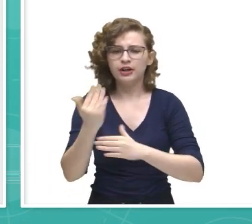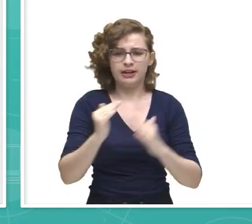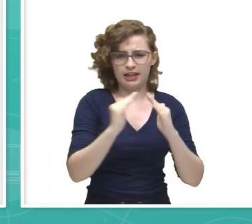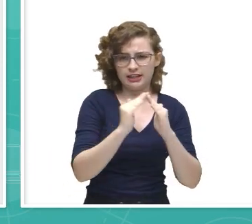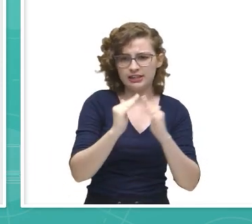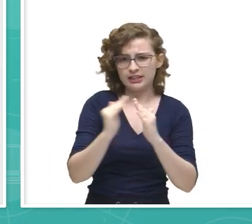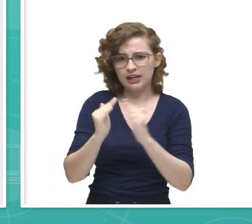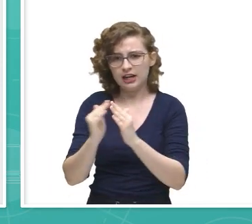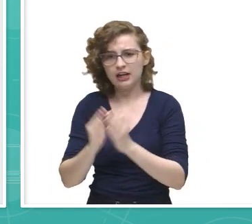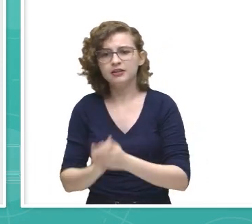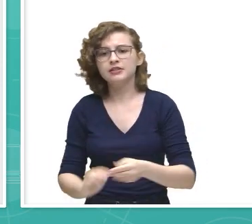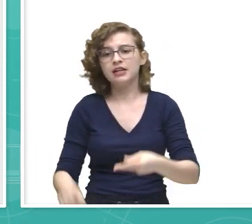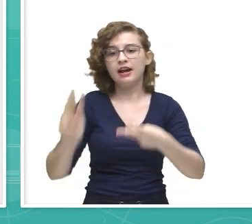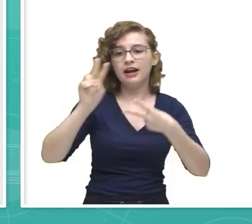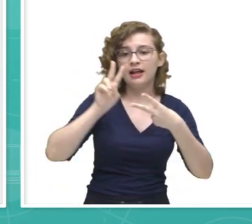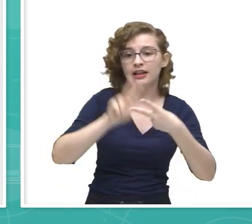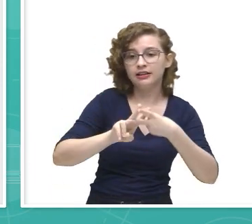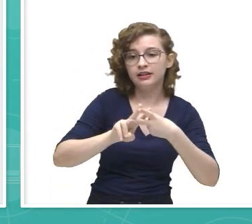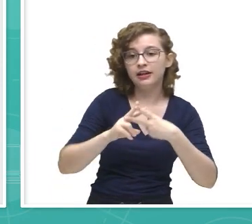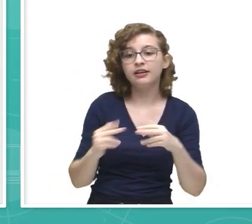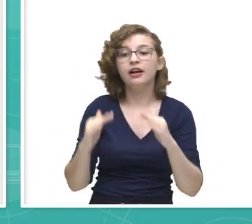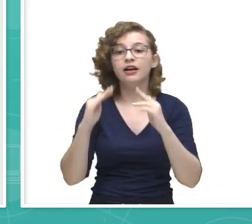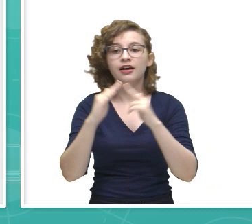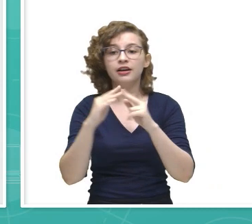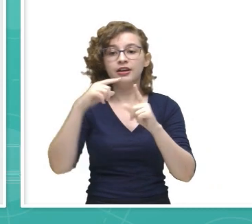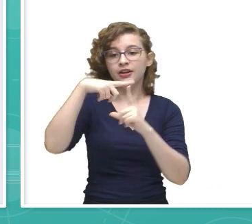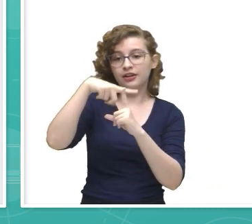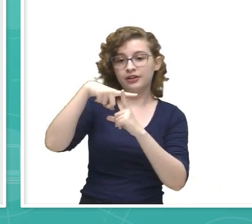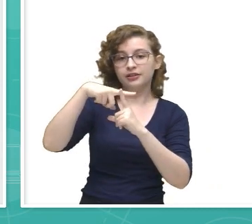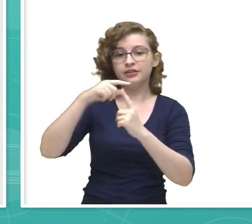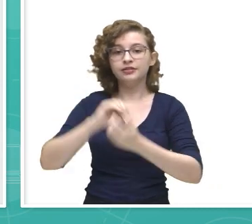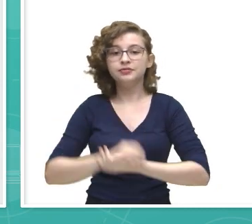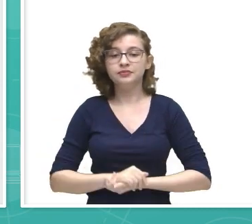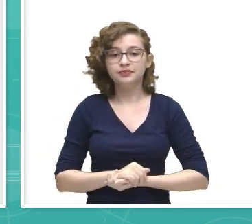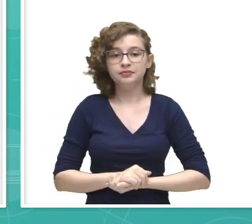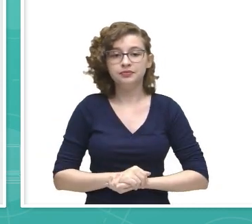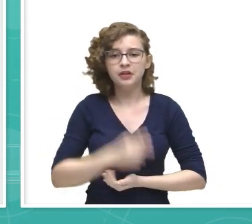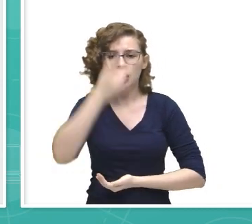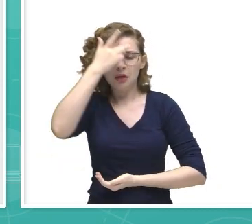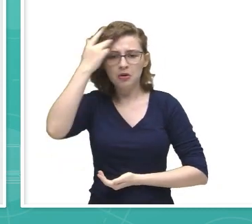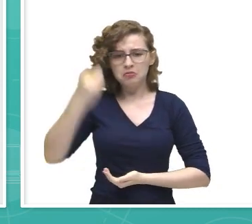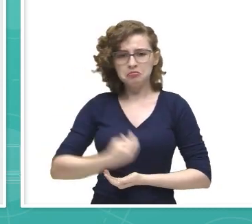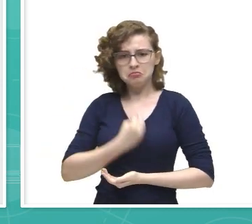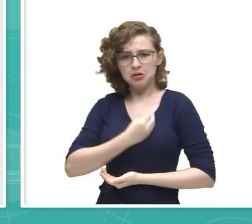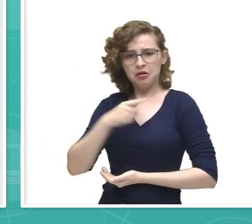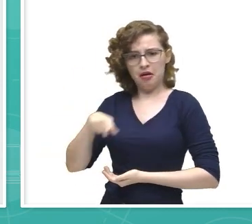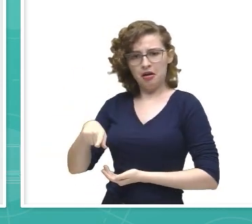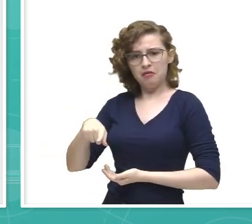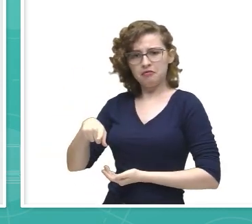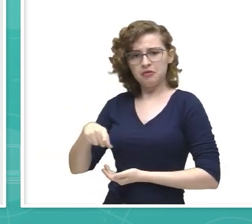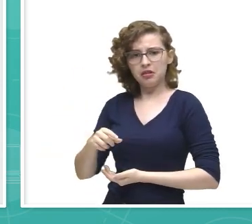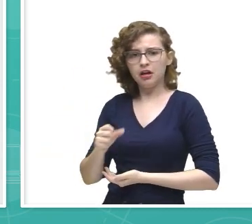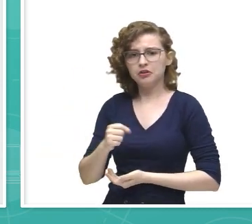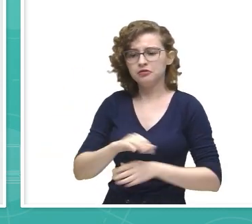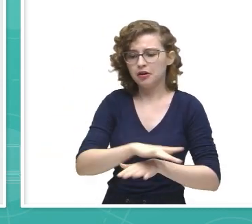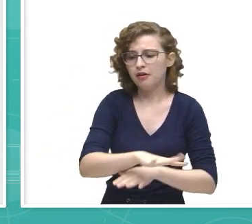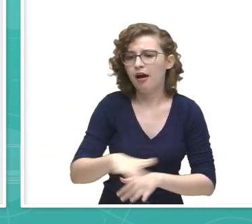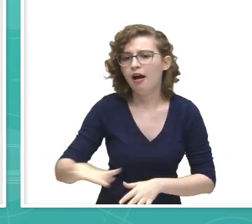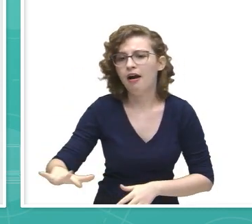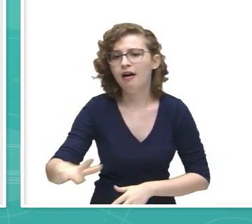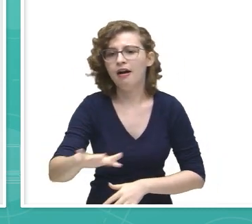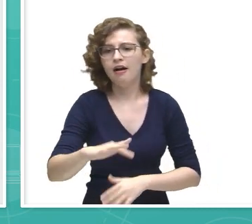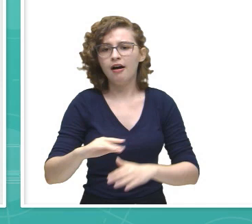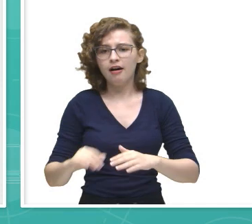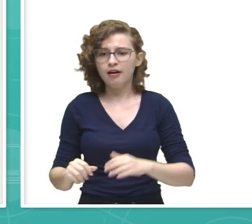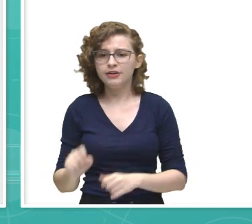uma cadeia e uma igreja. Os homens que ali ficaram, receberam terras e sementes para cultivar